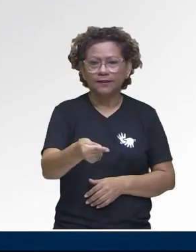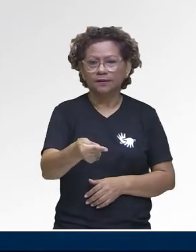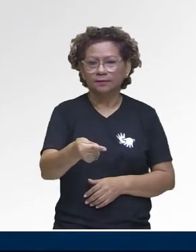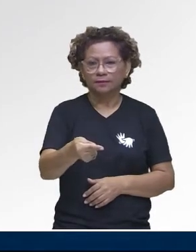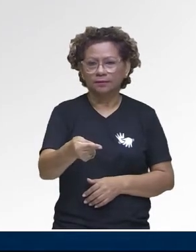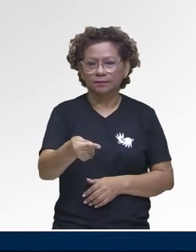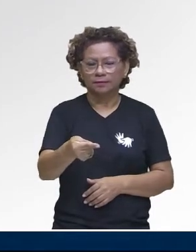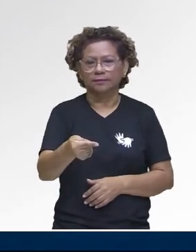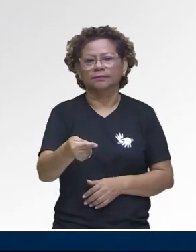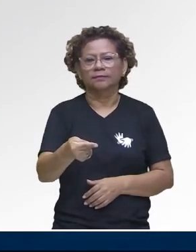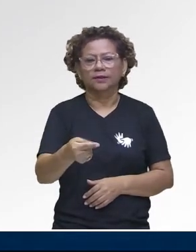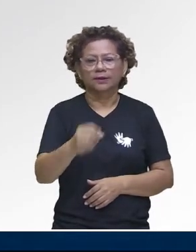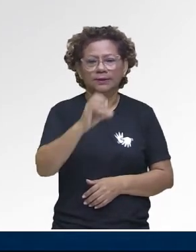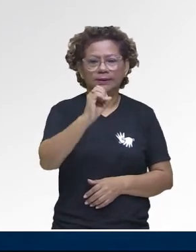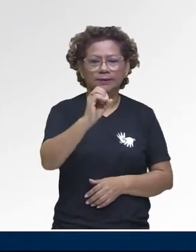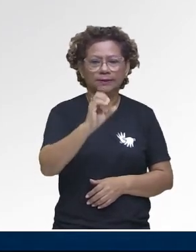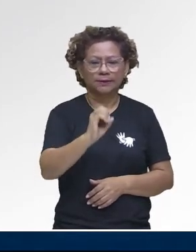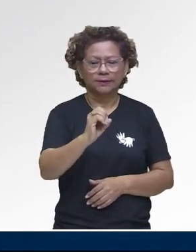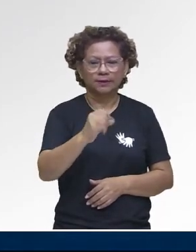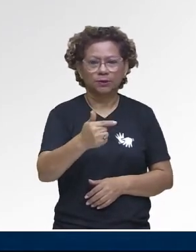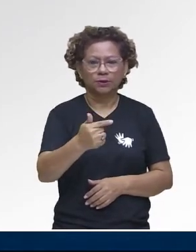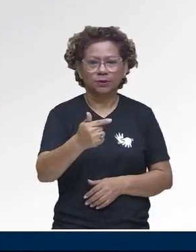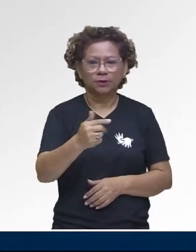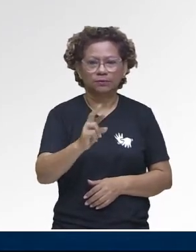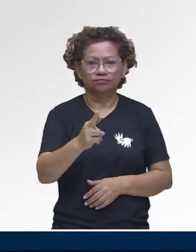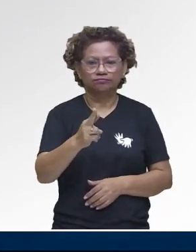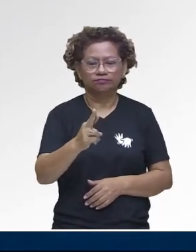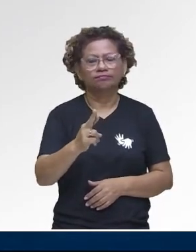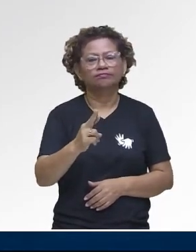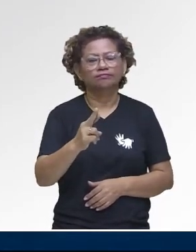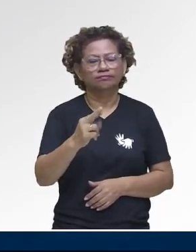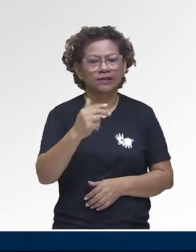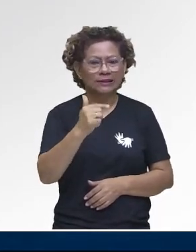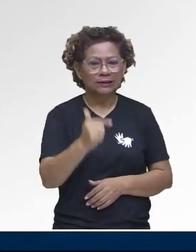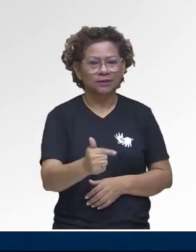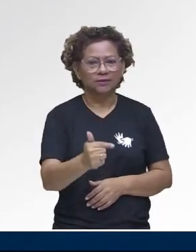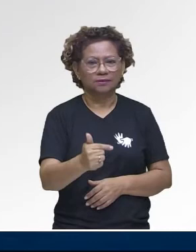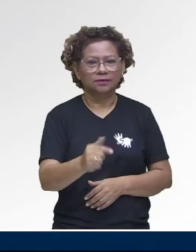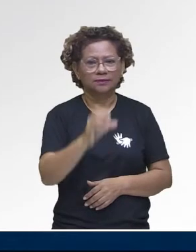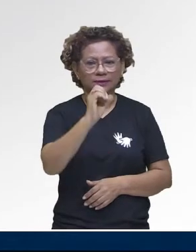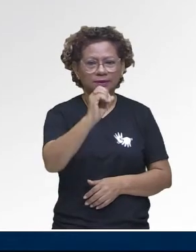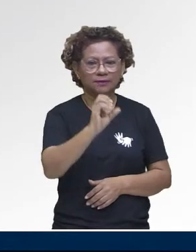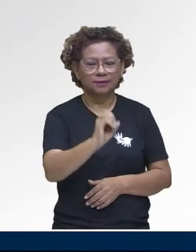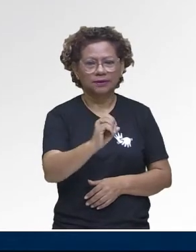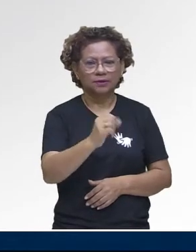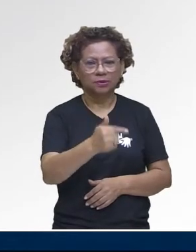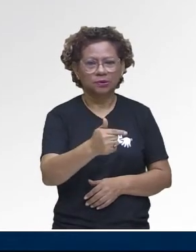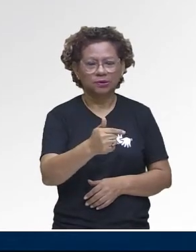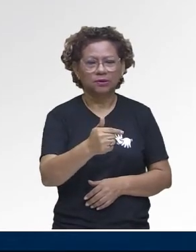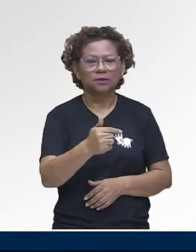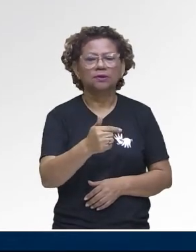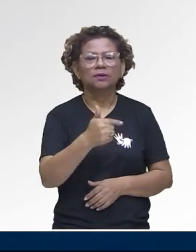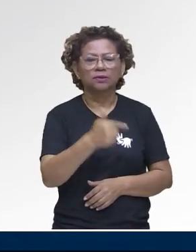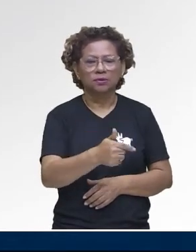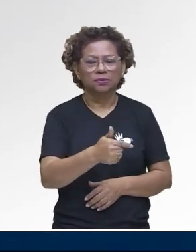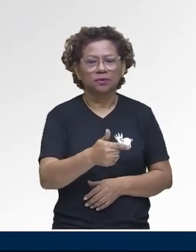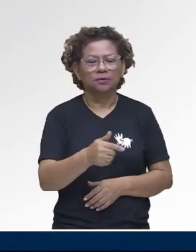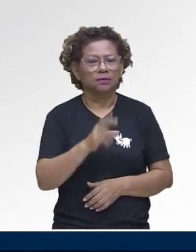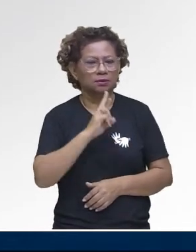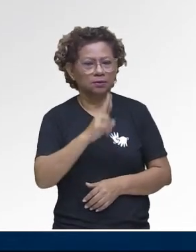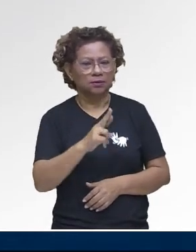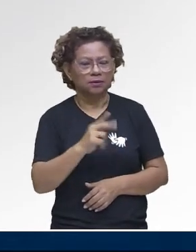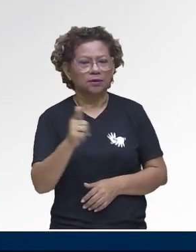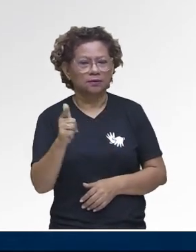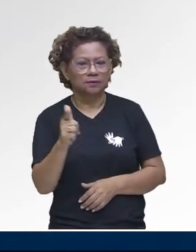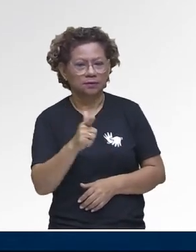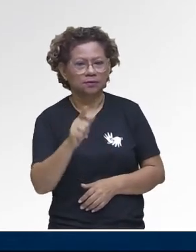aí letra C, 22 inteiros e 54 centésimos, que são justamente os resultados que foram apresentados aqui